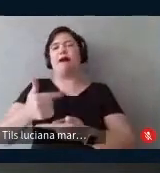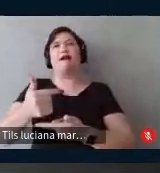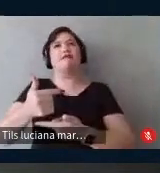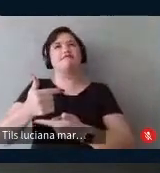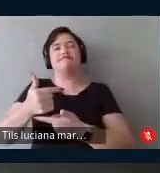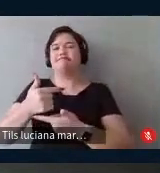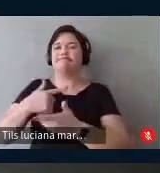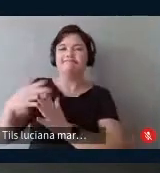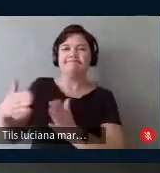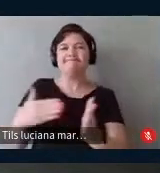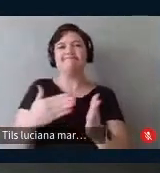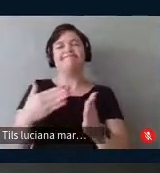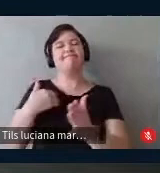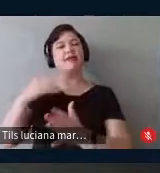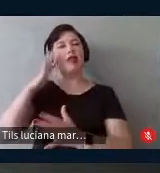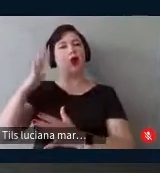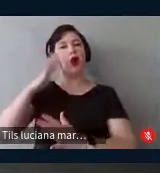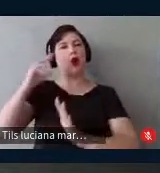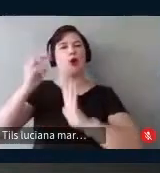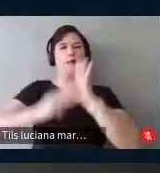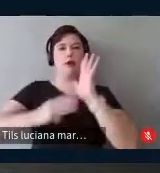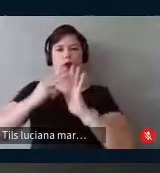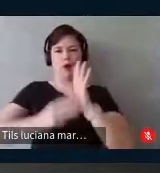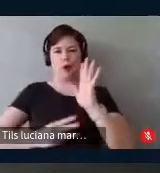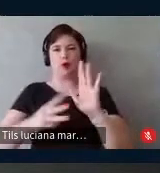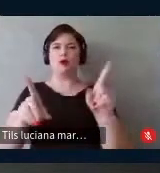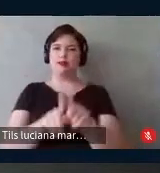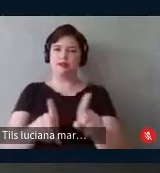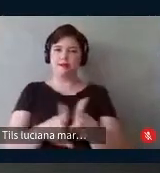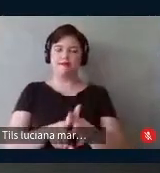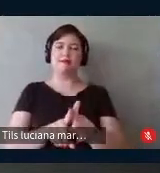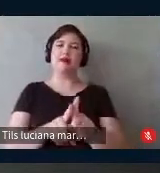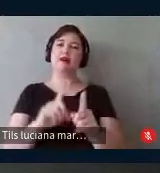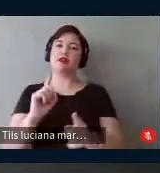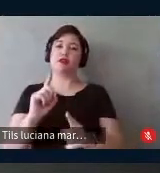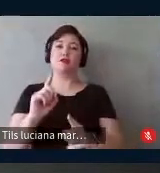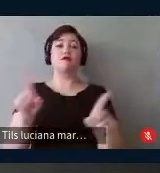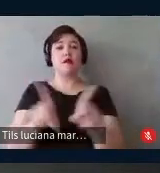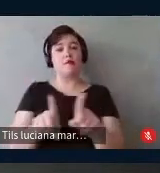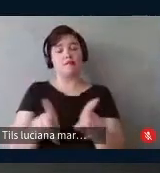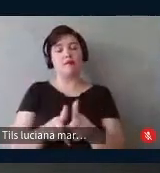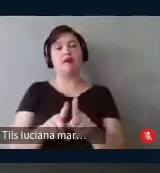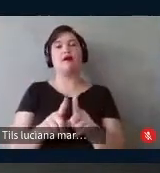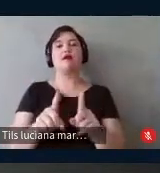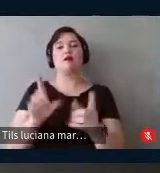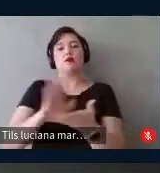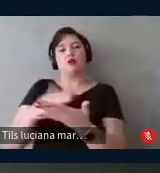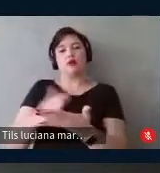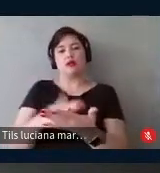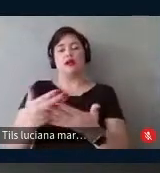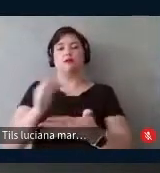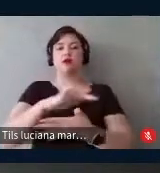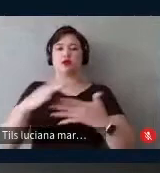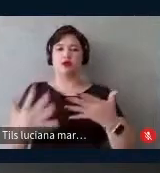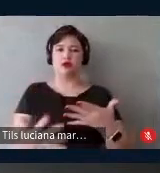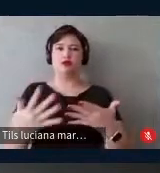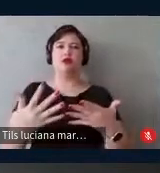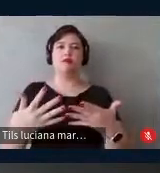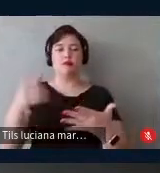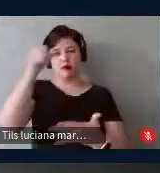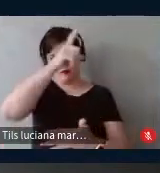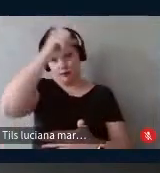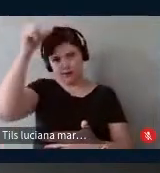caminho teórico-metodológico e as nossas queridas e queridos intérpretes de Libras, né? A